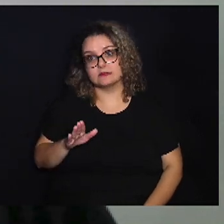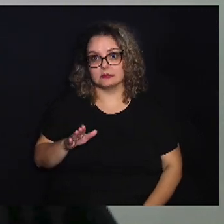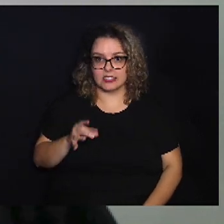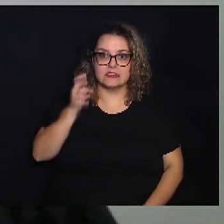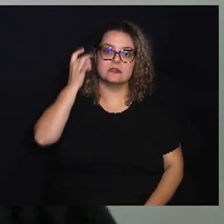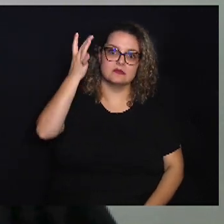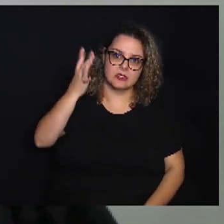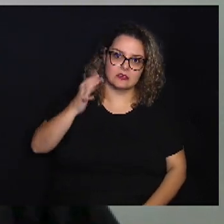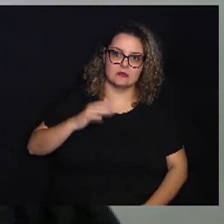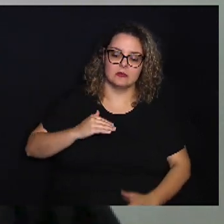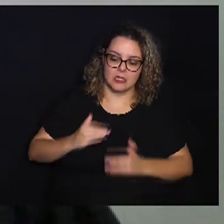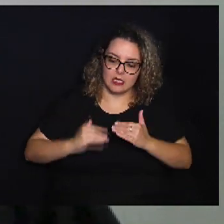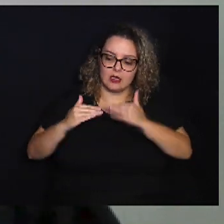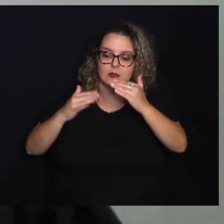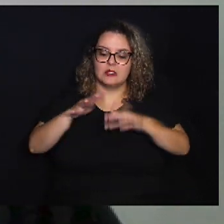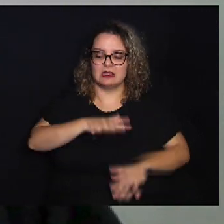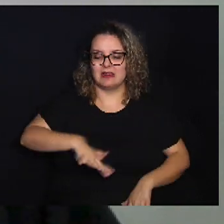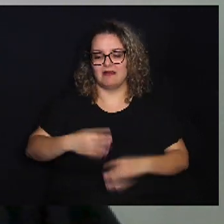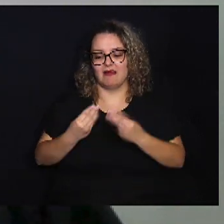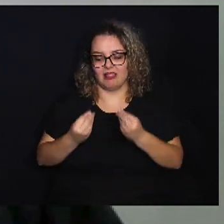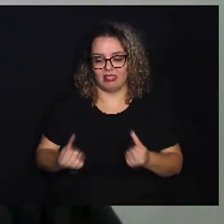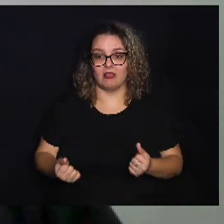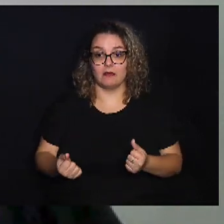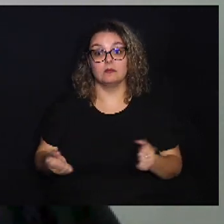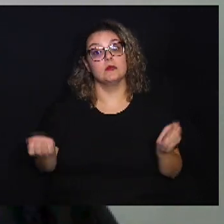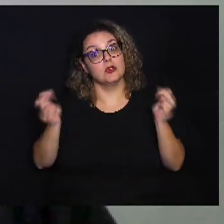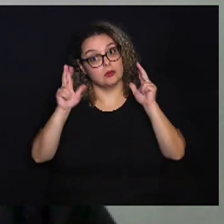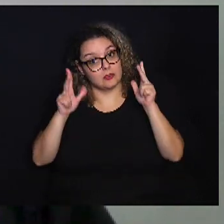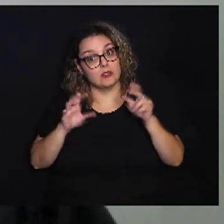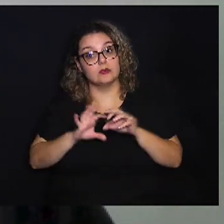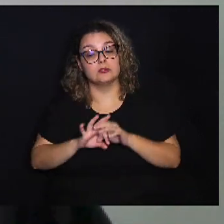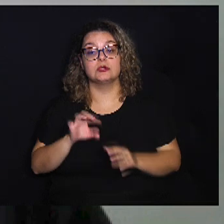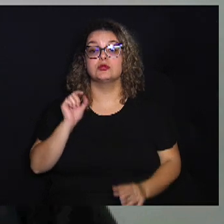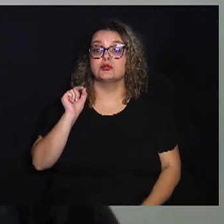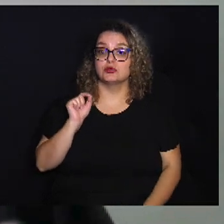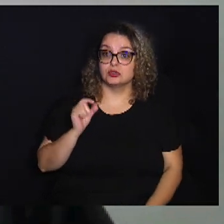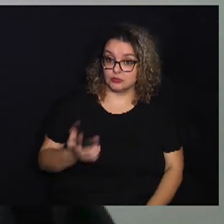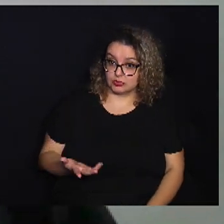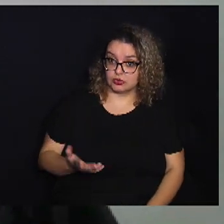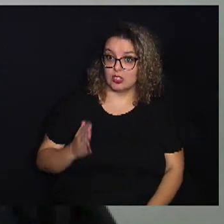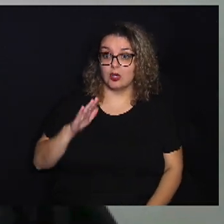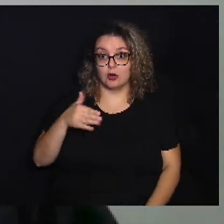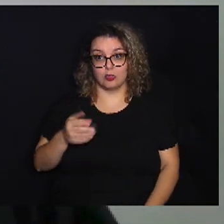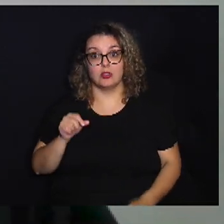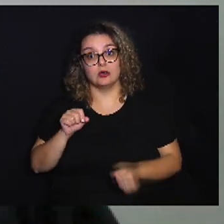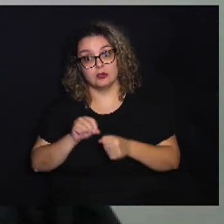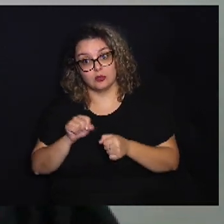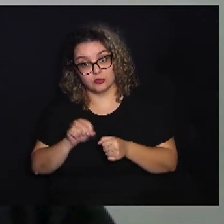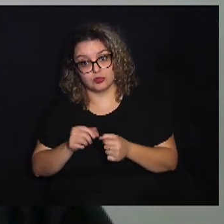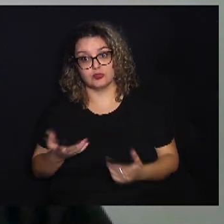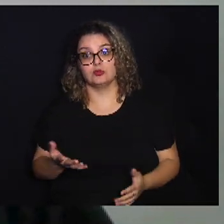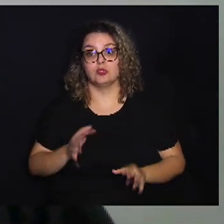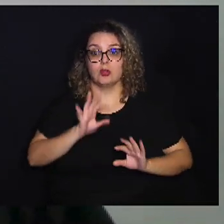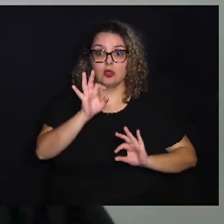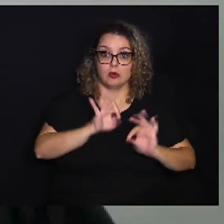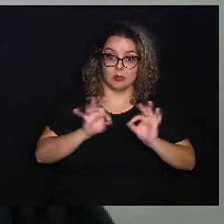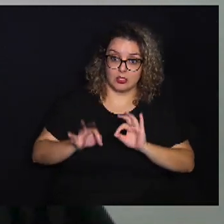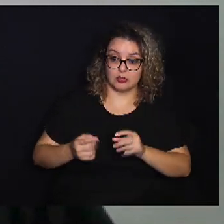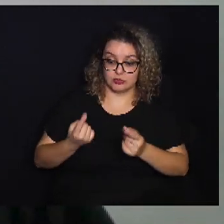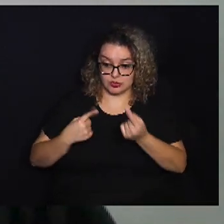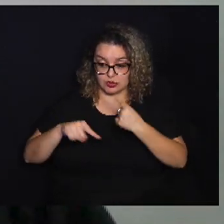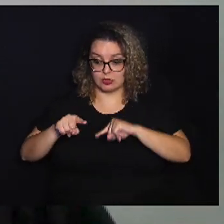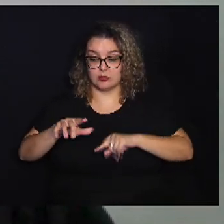recuperação de áreas degradadas, mas um alerta que eu deixo é que, assim, quando a gente vai fazer uma... projeto de recuperação de